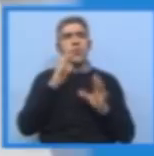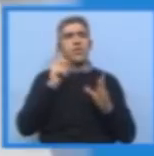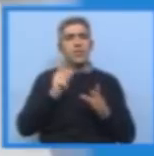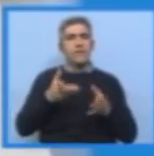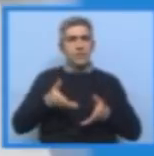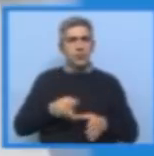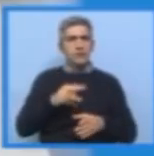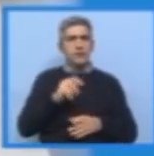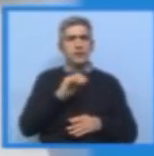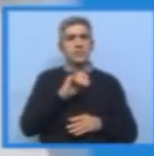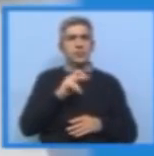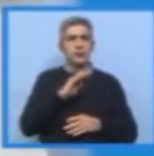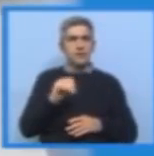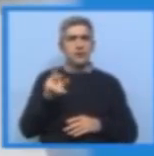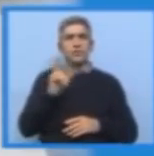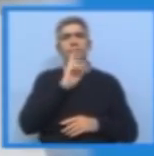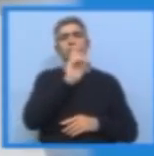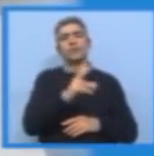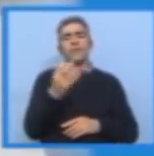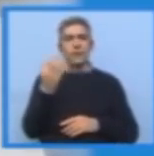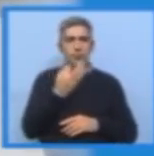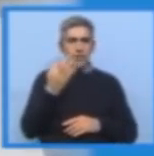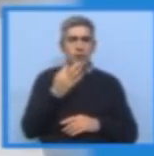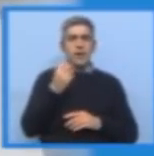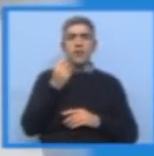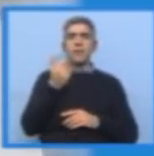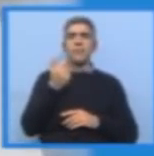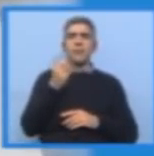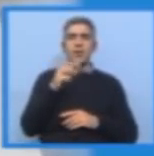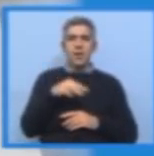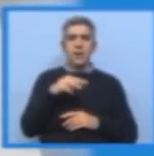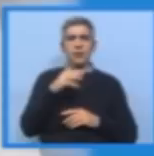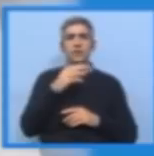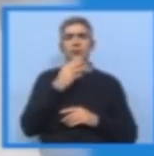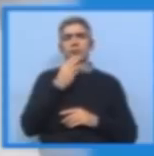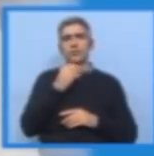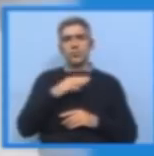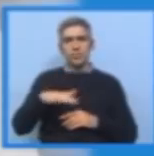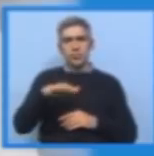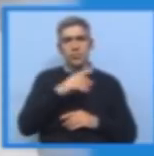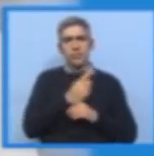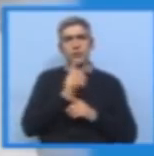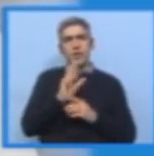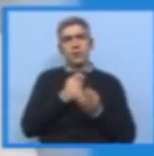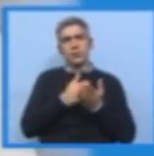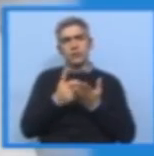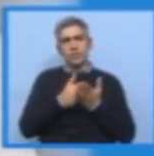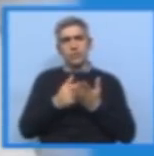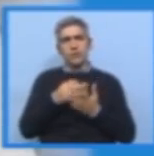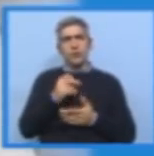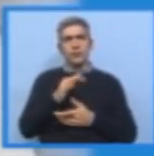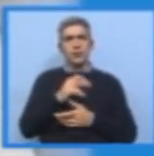nascer o Messias. Eles responderam: em Belém da Judeia, porque assim está escrito pelo